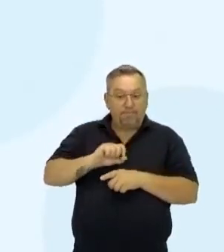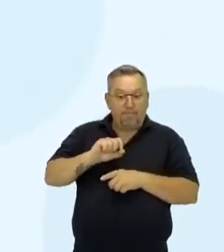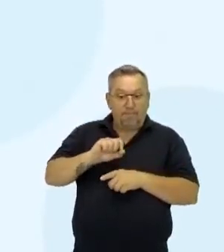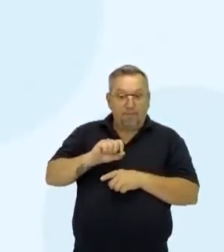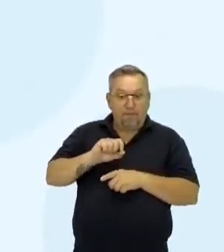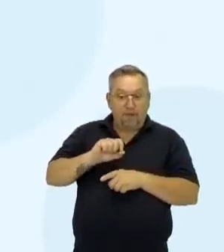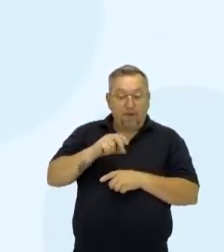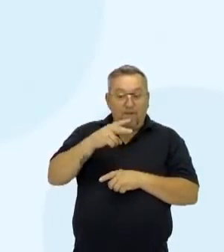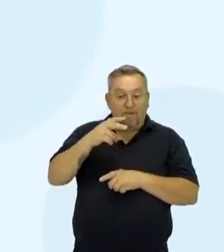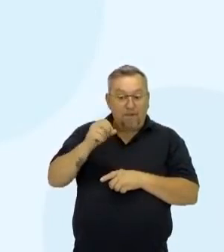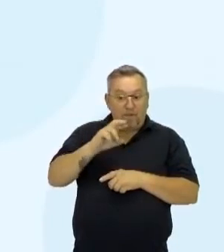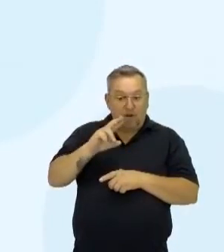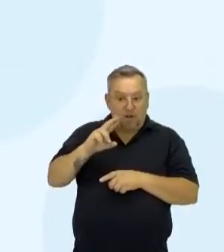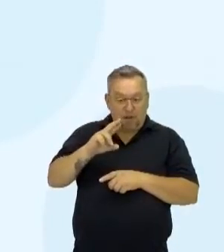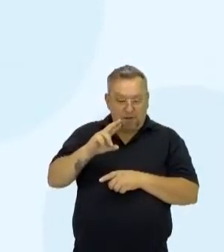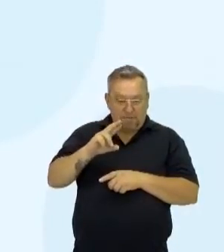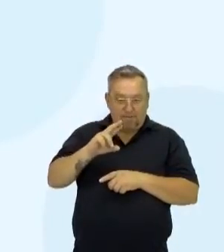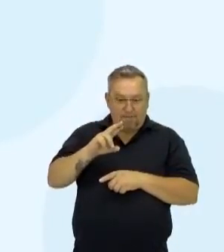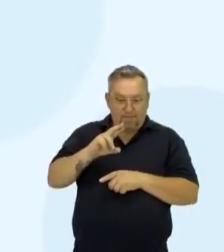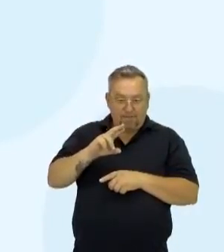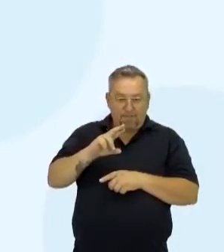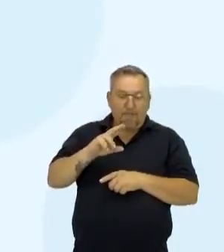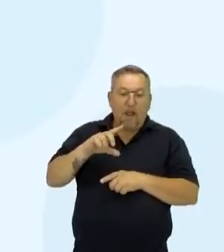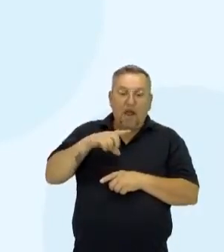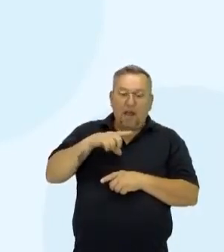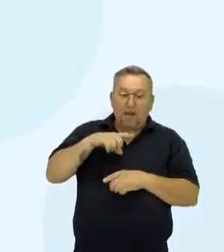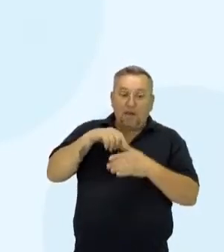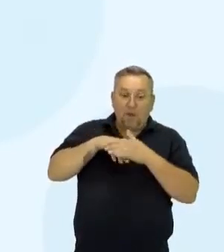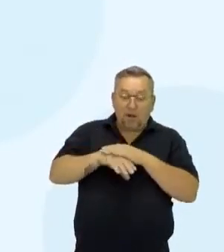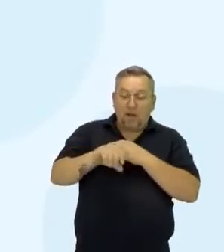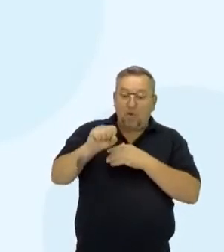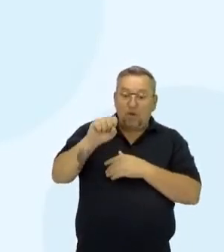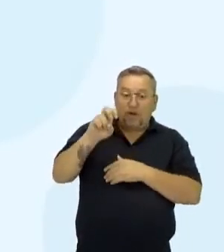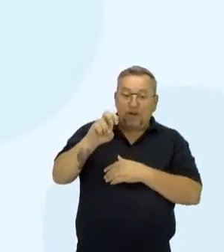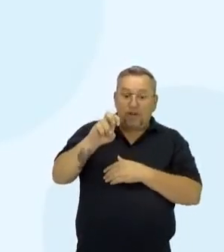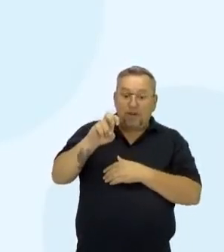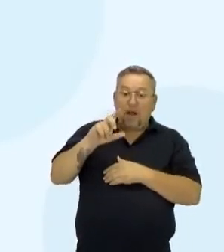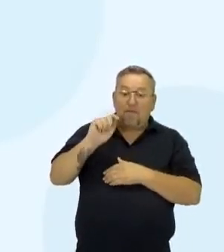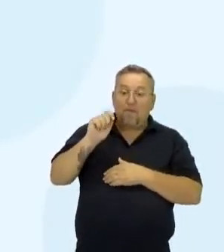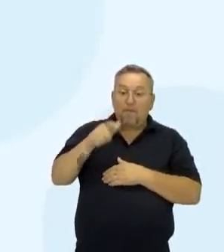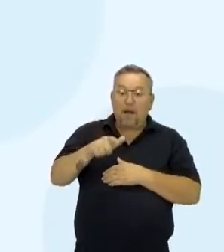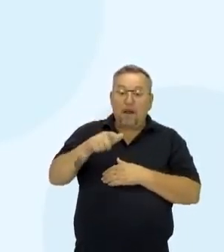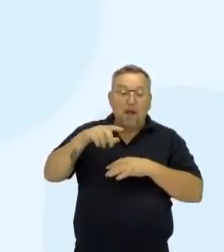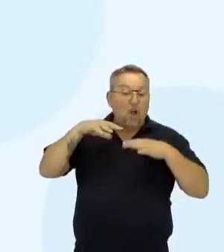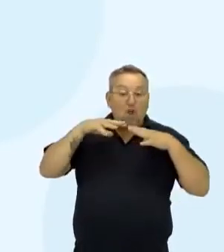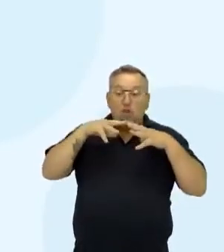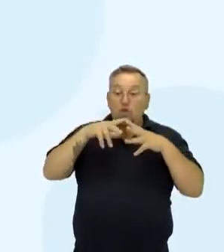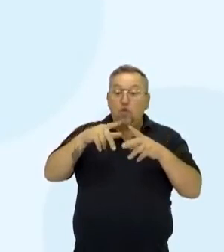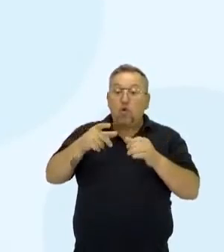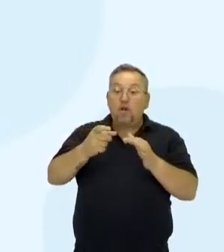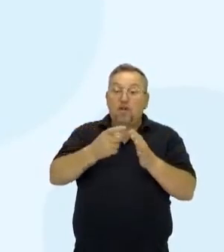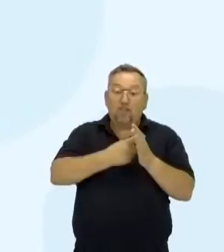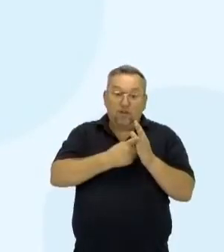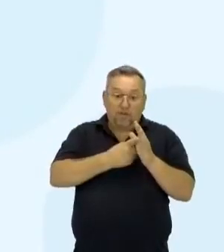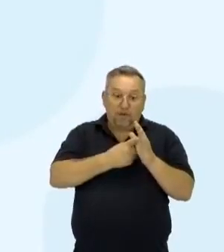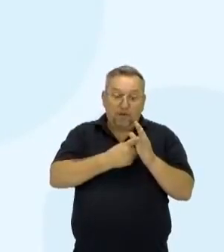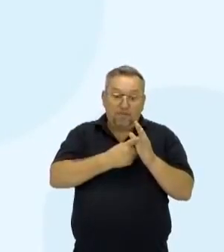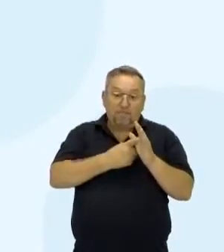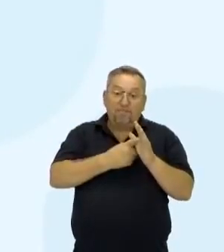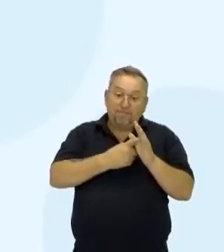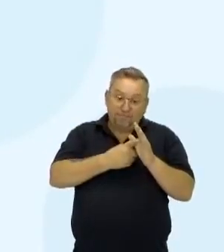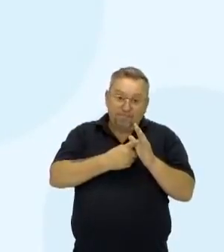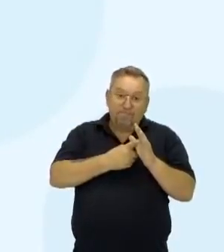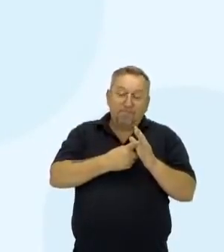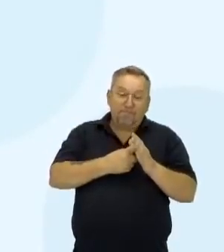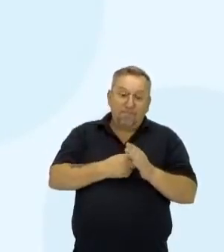5 prestações de R$20. Aí ele possui, no caso, 85 e pretende pagar toda essa dívida, por isso que é negativo,